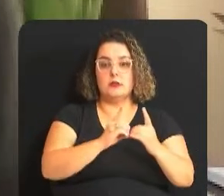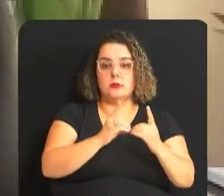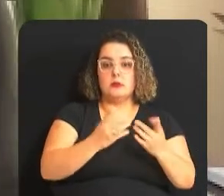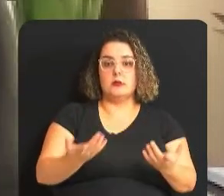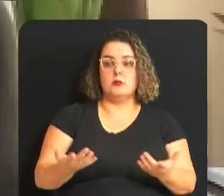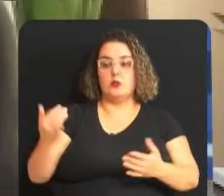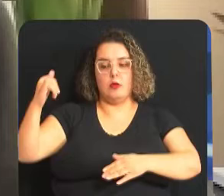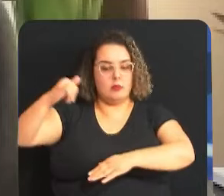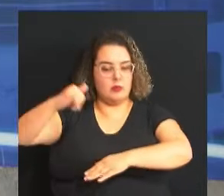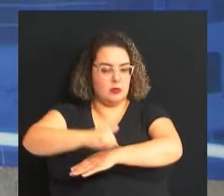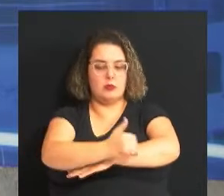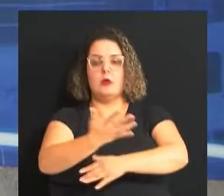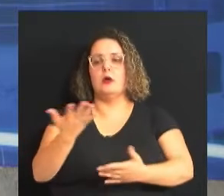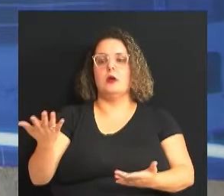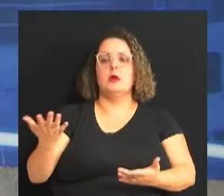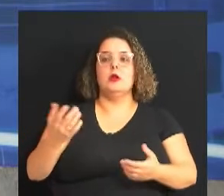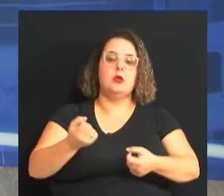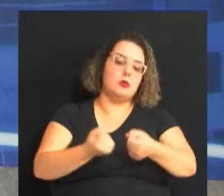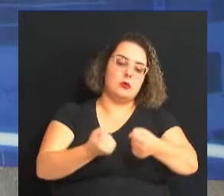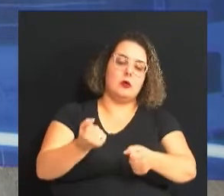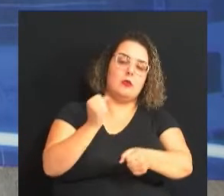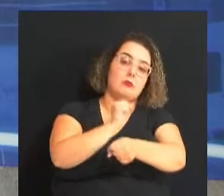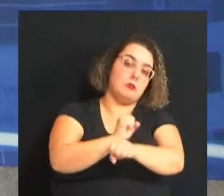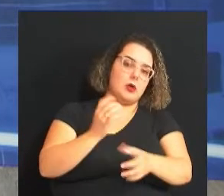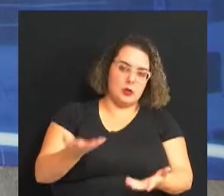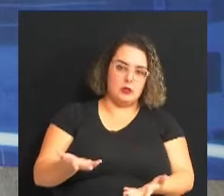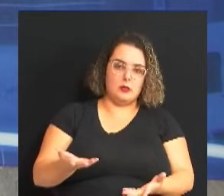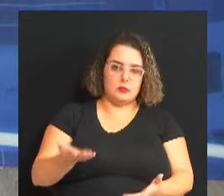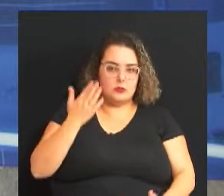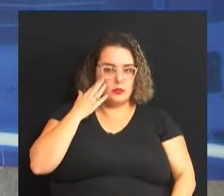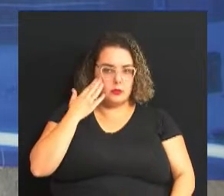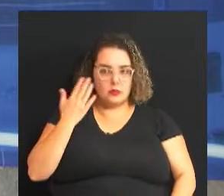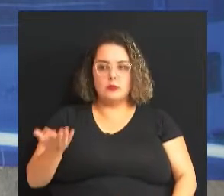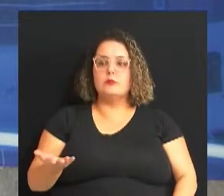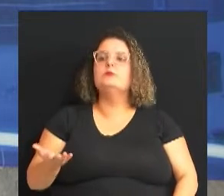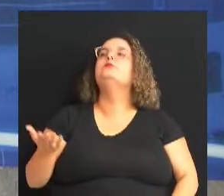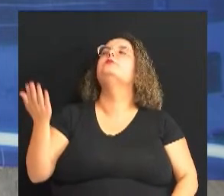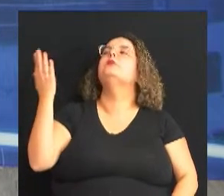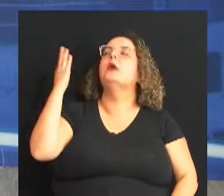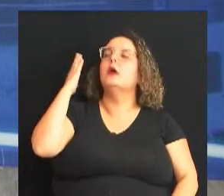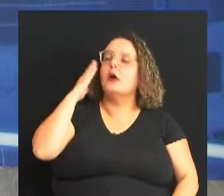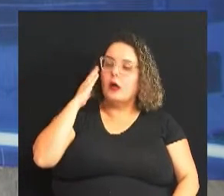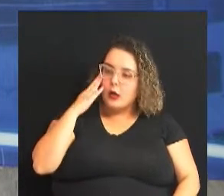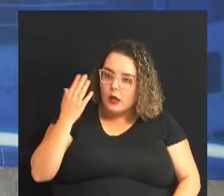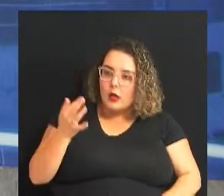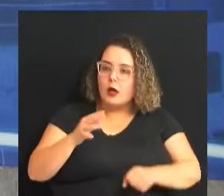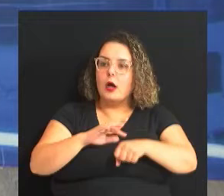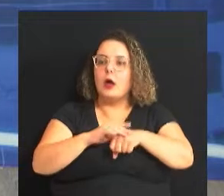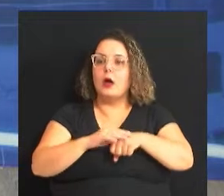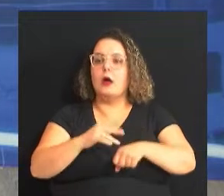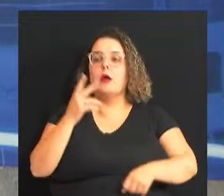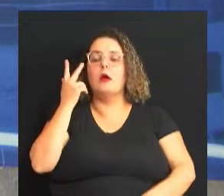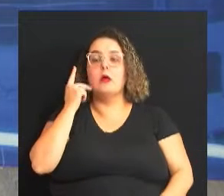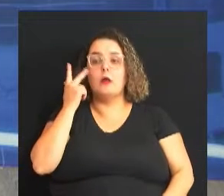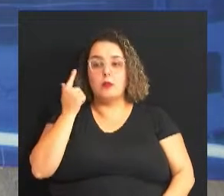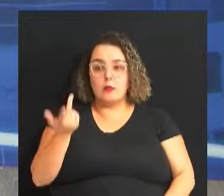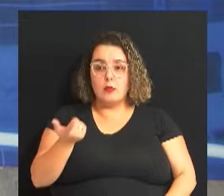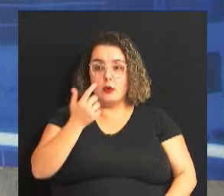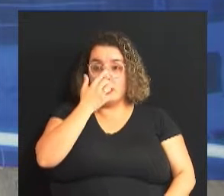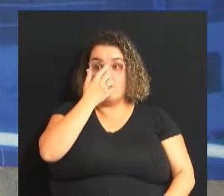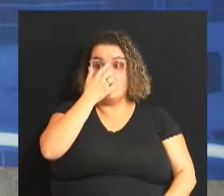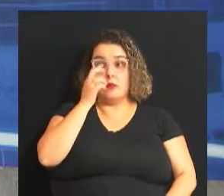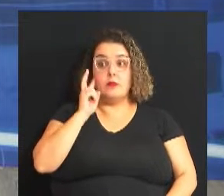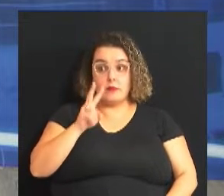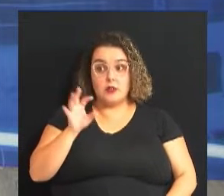doutor, pesquisando aí sobre o tema, eu vi na internet algumas doenças aí, as mais comuns. Veja se é isso